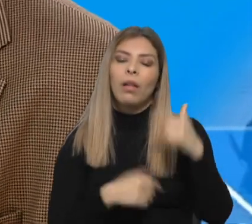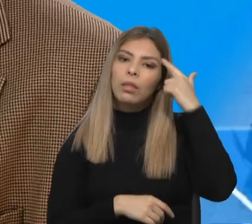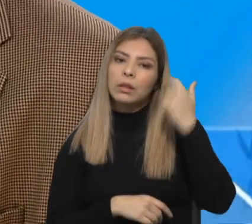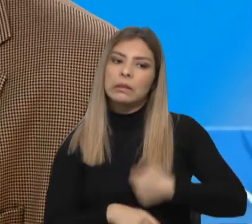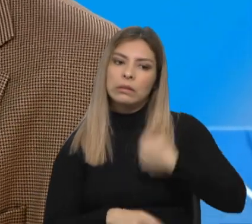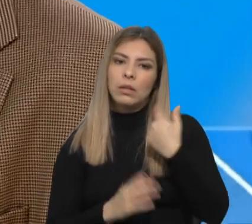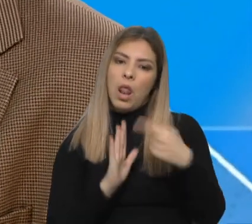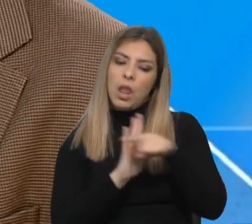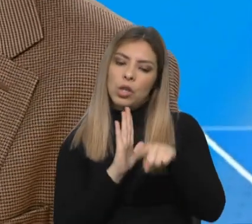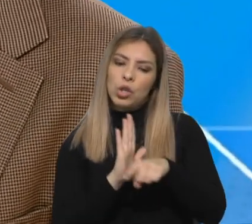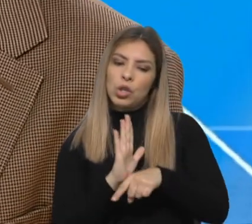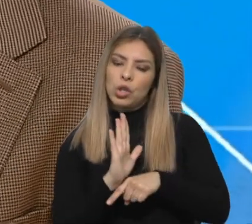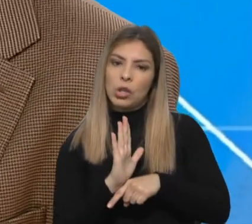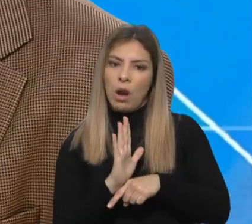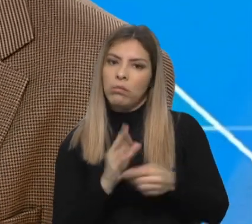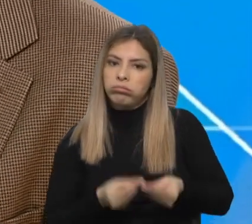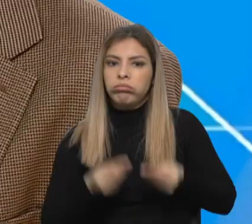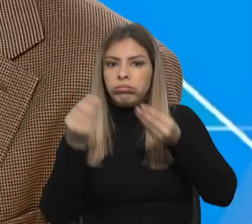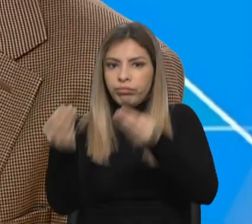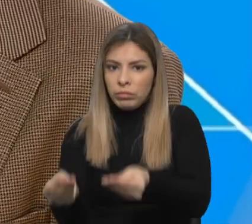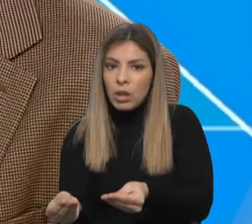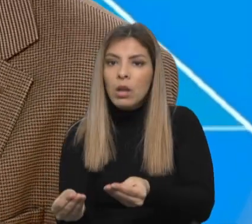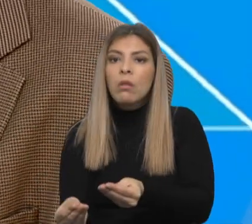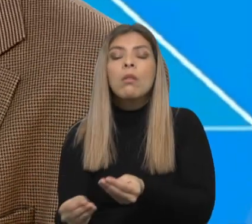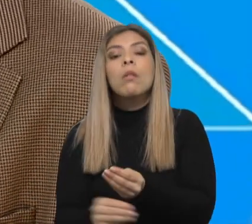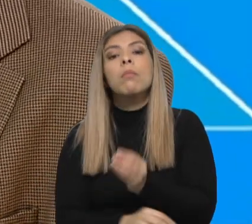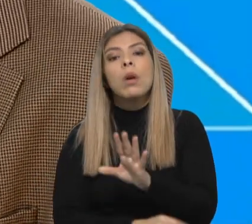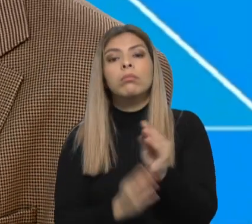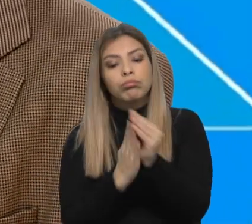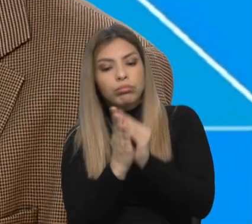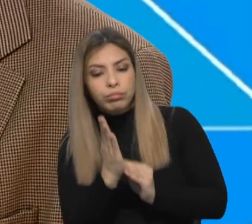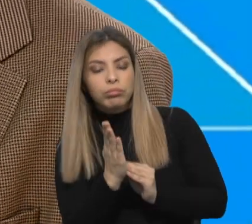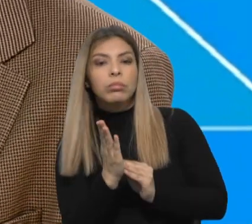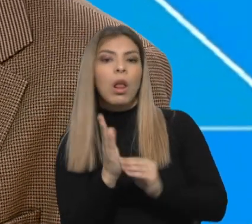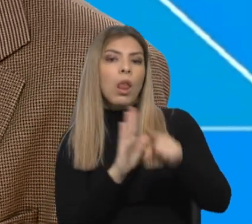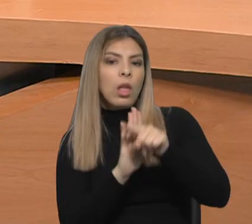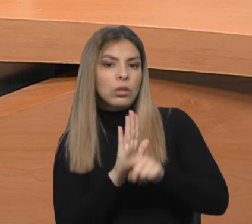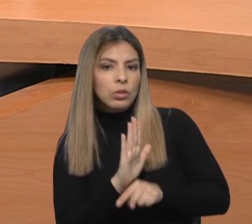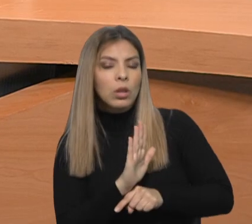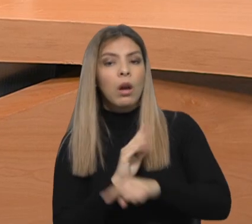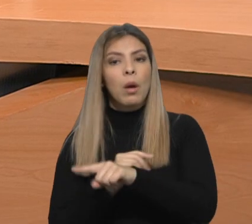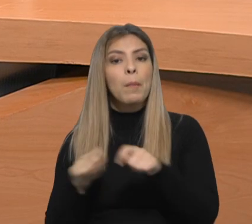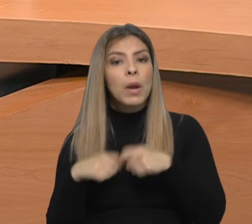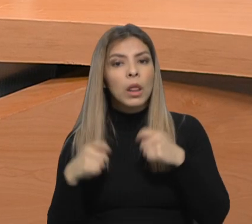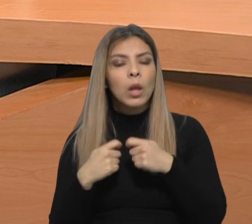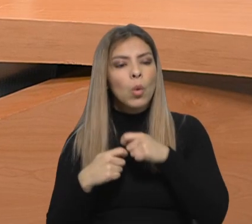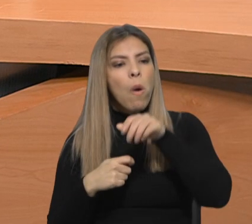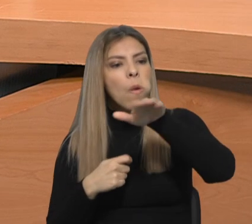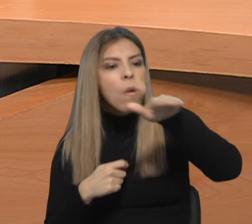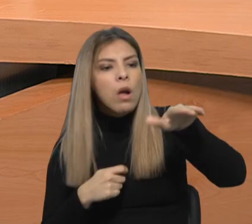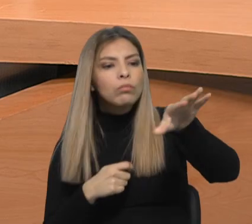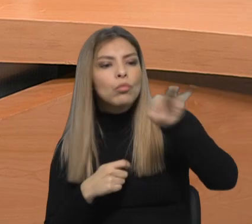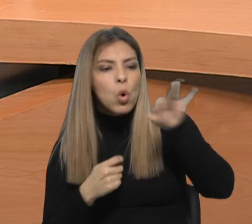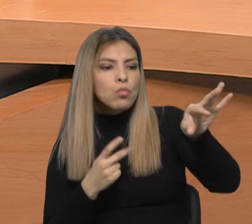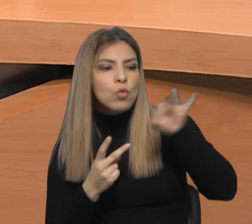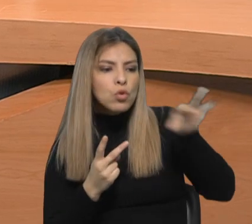organizadas, mas também nas próprias composição das listas, em que vemos que os partidos têm tido a preocupação de ir buscar pessoas fora dos